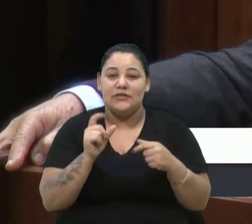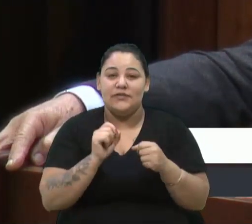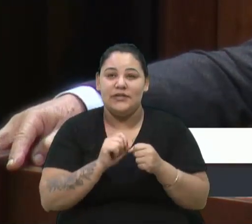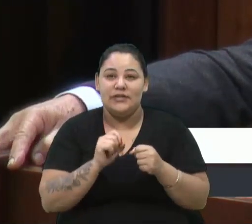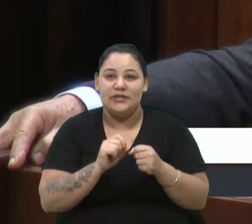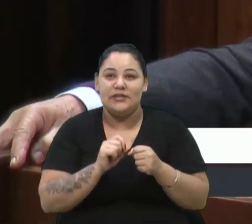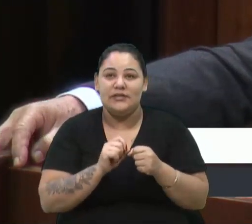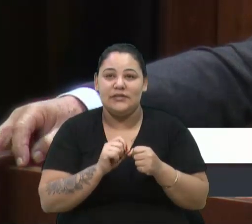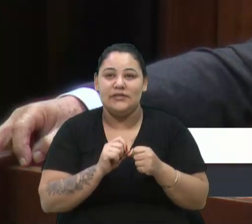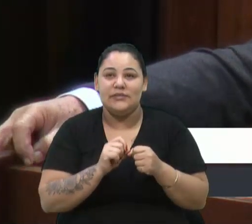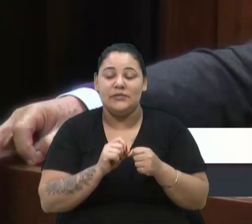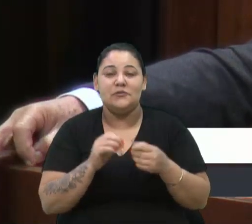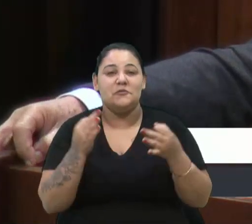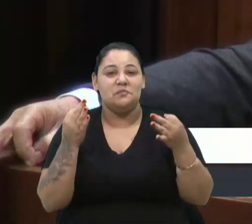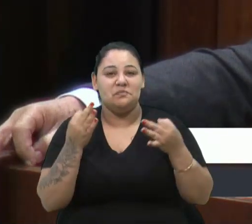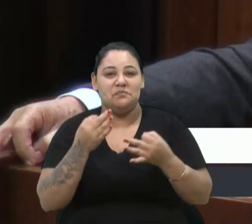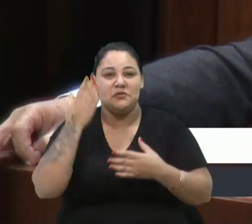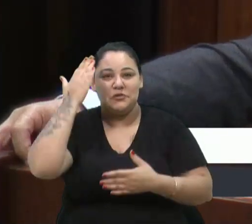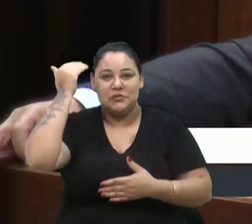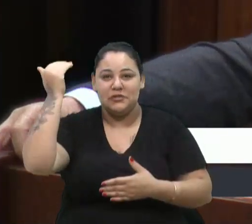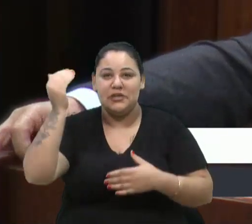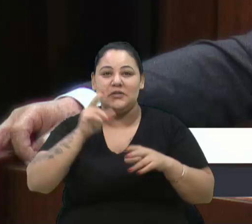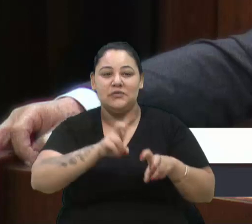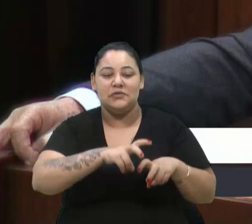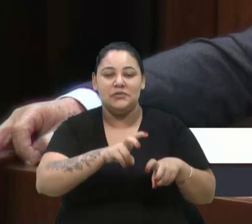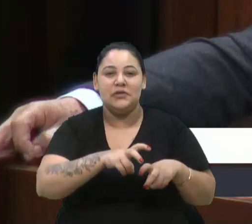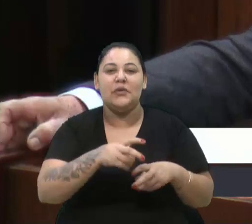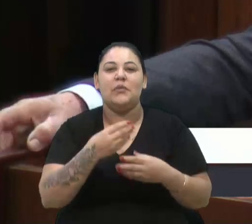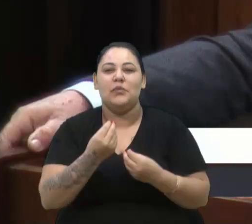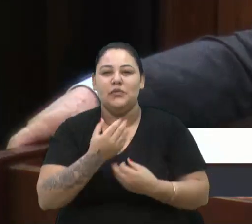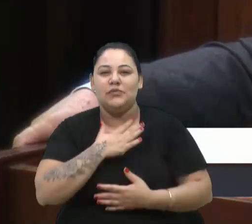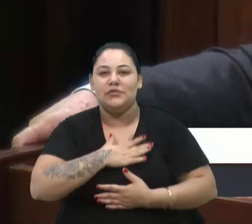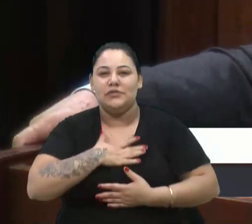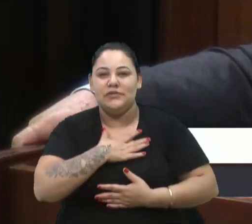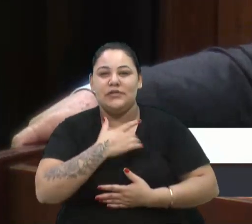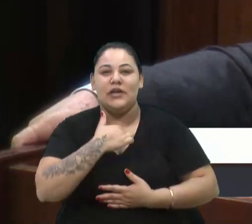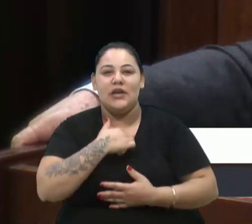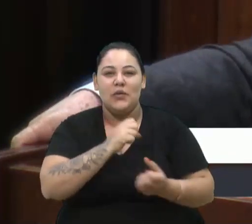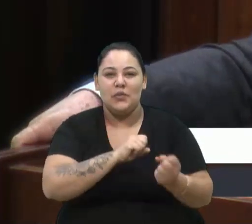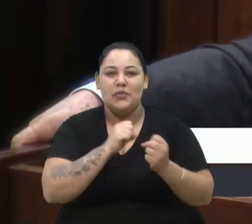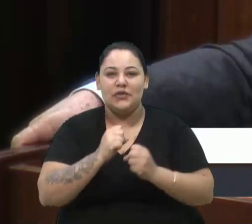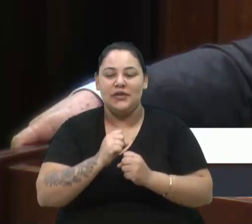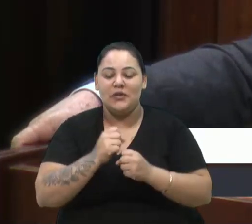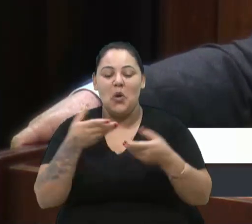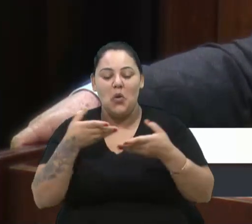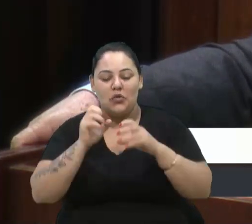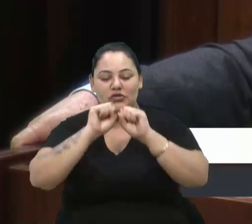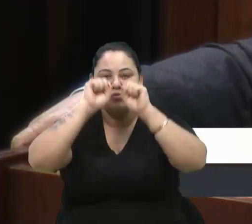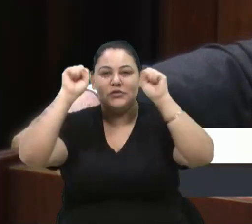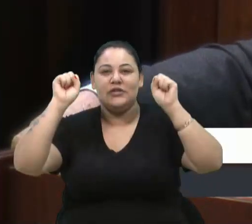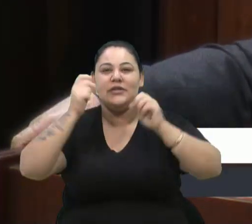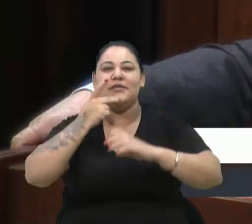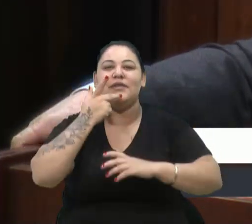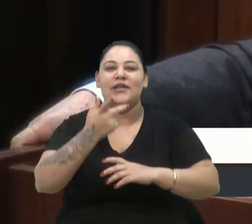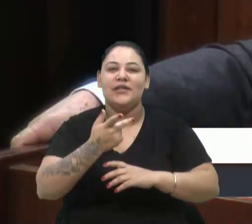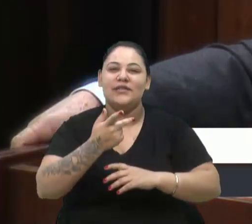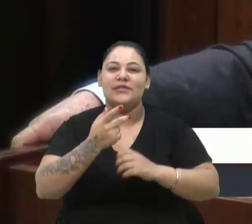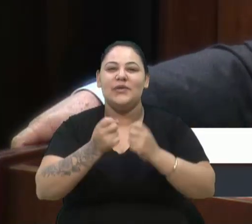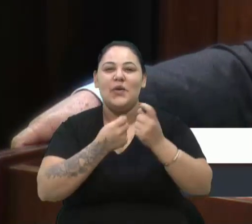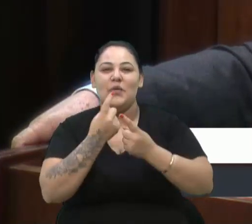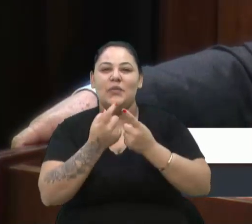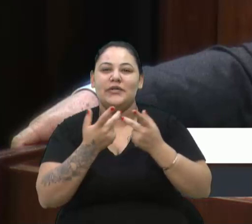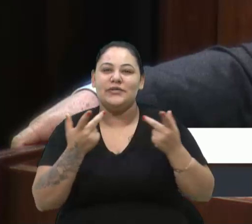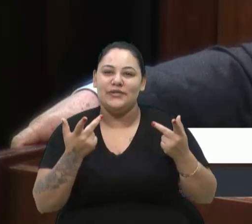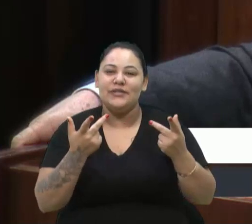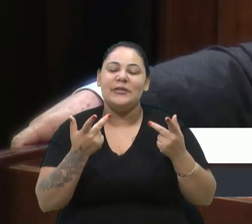o êxodo rural principalmente então é muito gratificante o poder estar aqui nesta manhã falando um pouco de muito